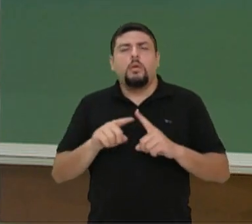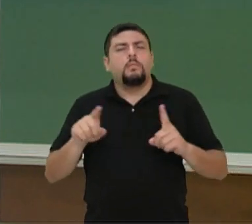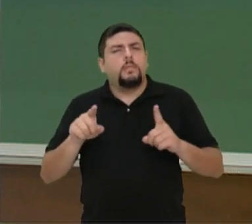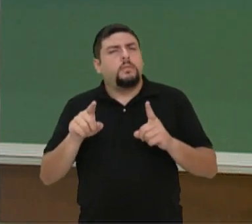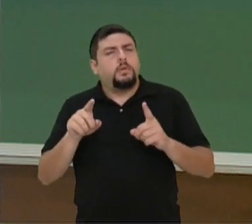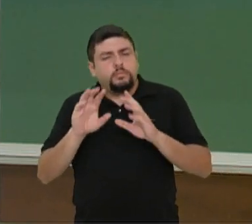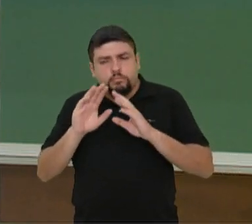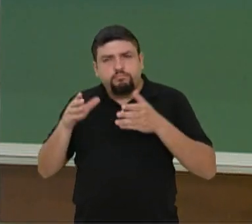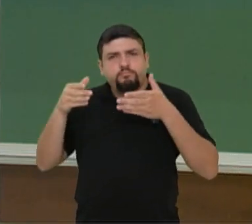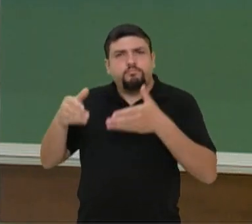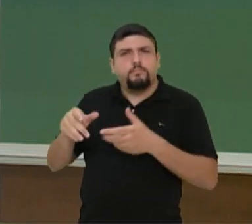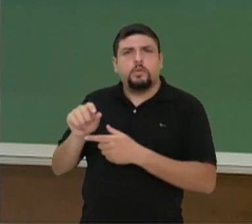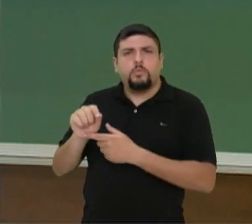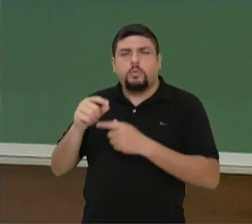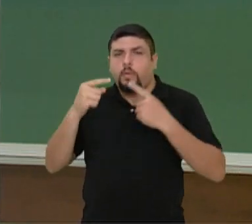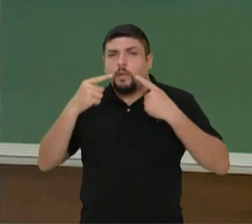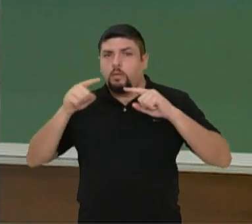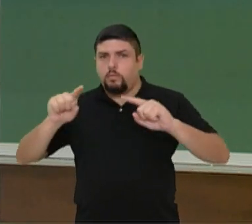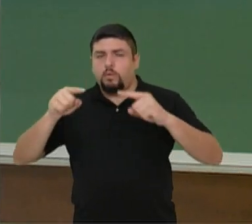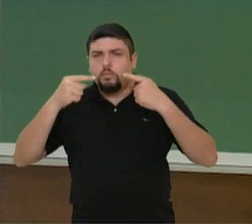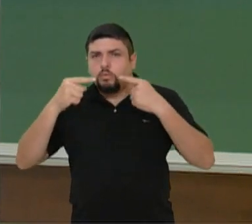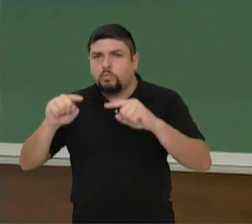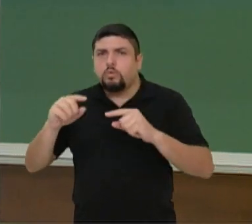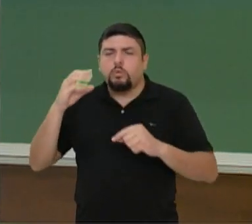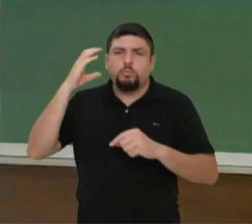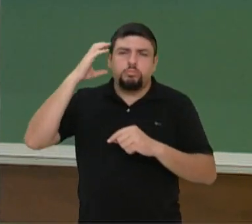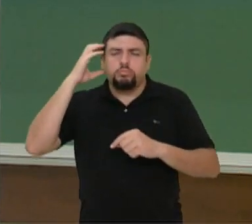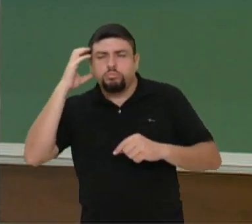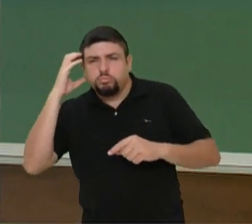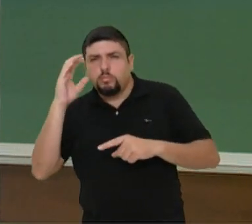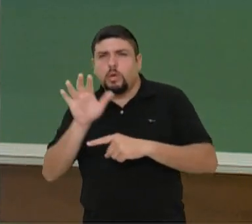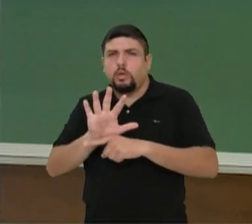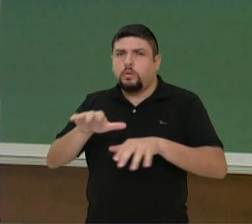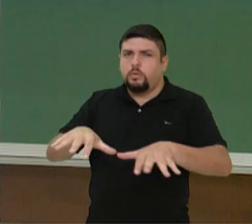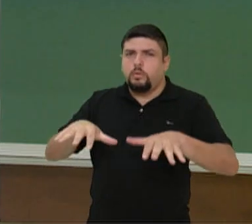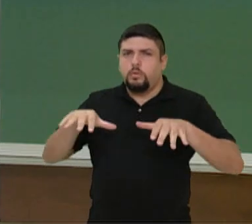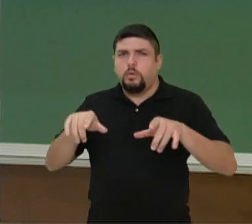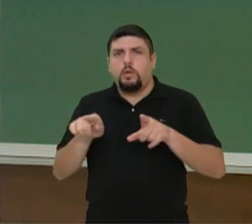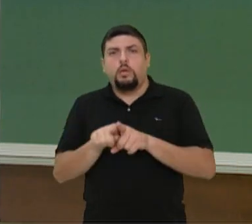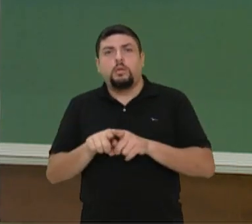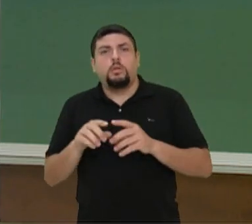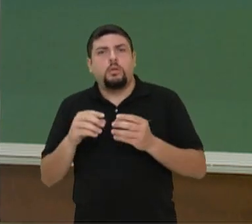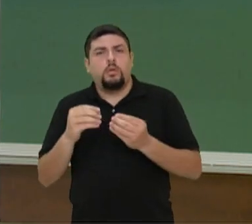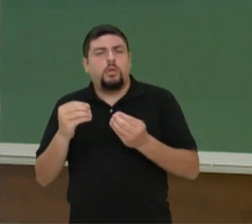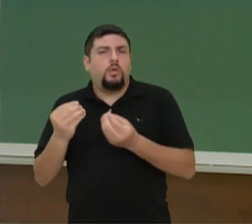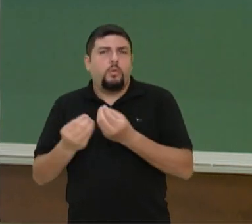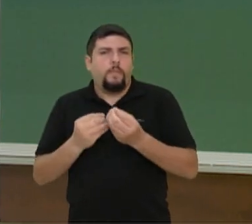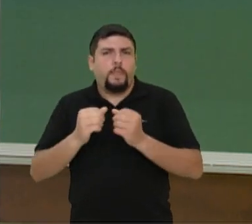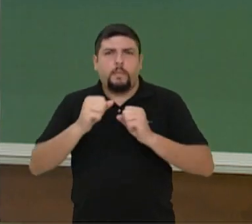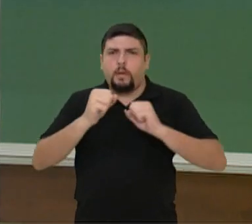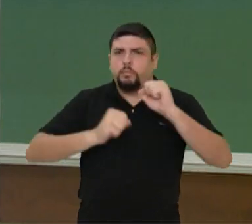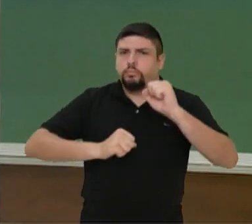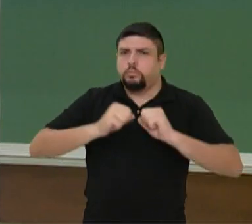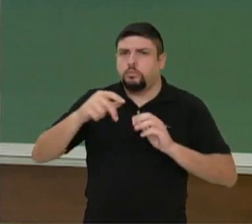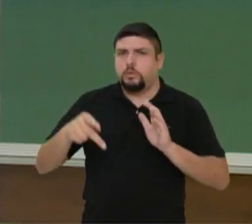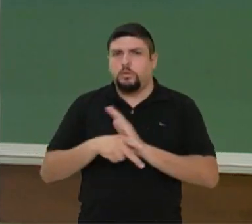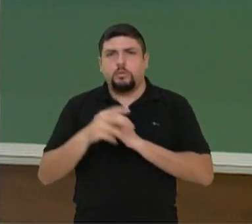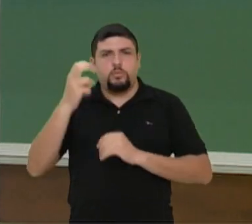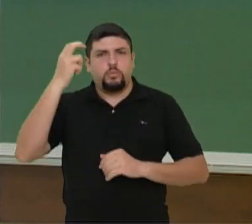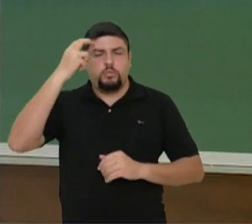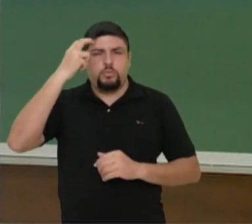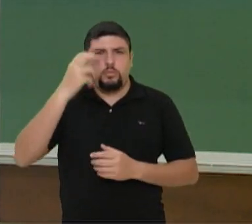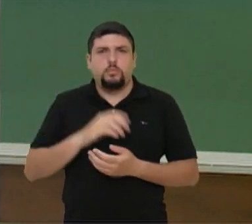chamar a atenção aqui para a música, para o rádio, o cinema e para a indústria cultural. Aqui você tem a capa de um